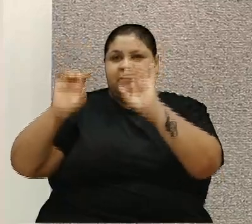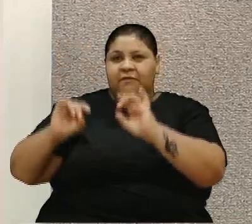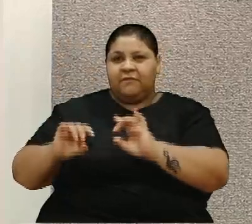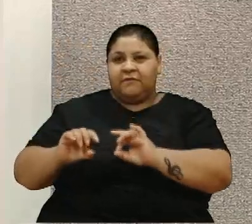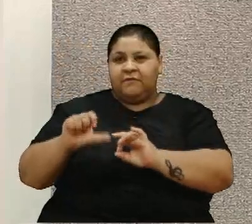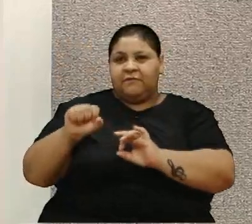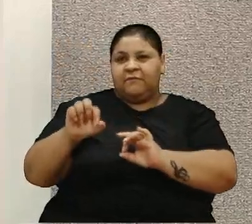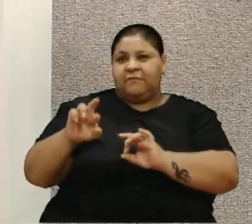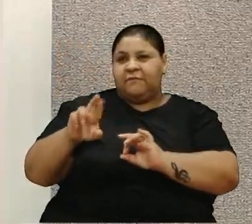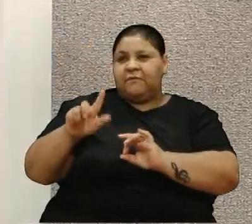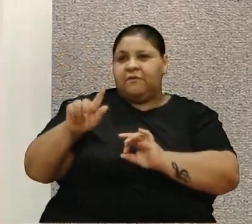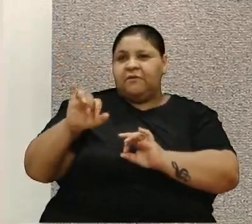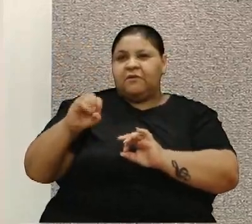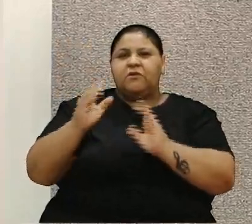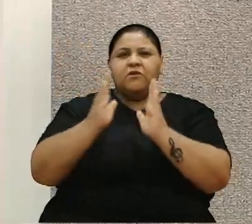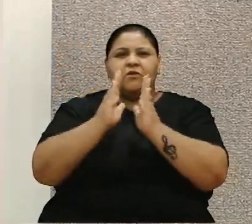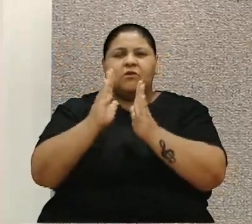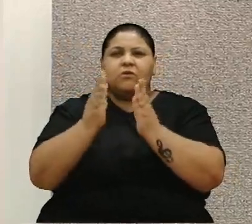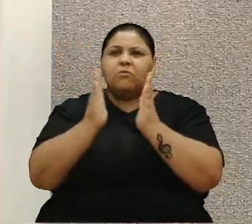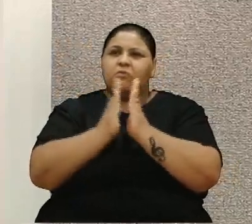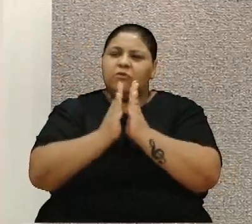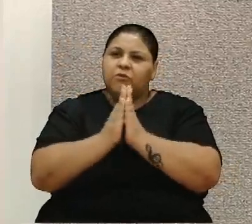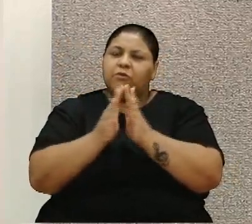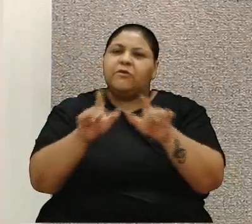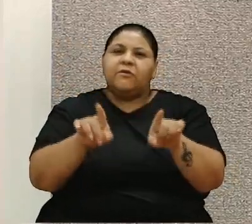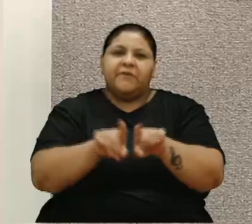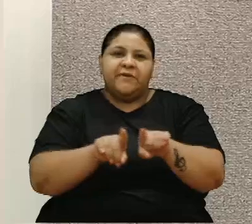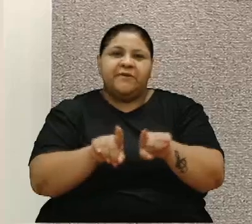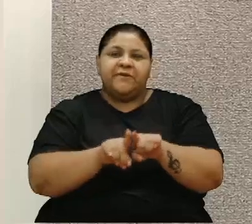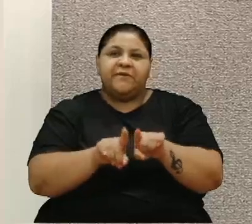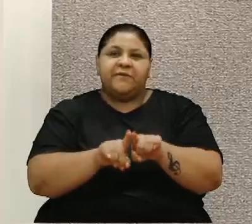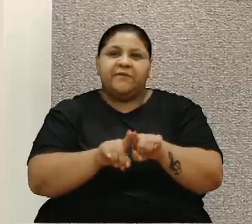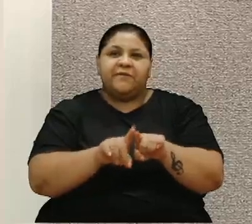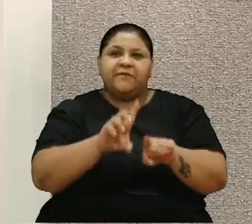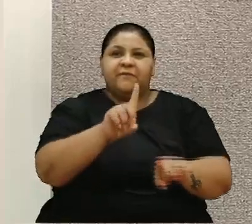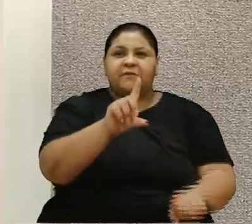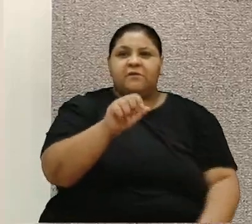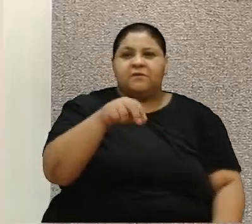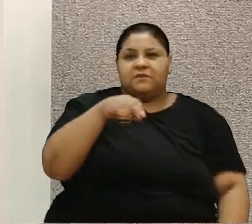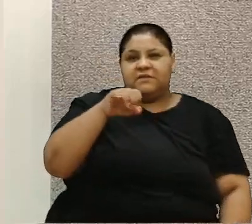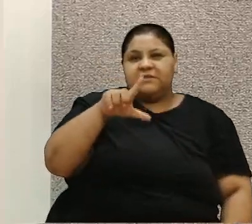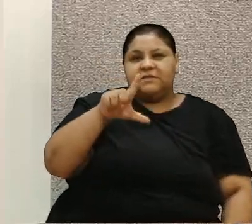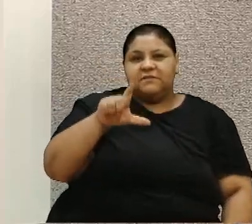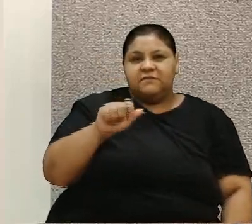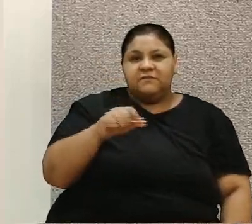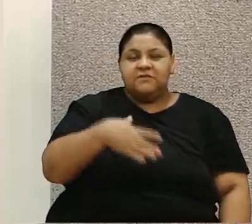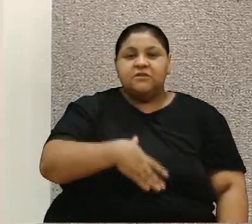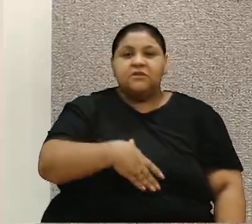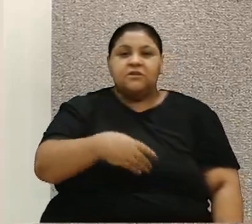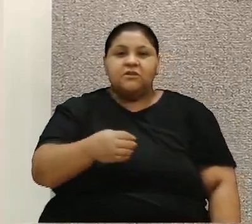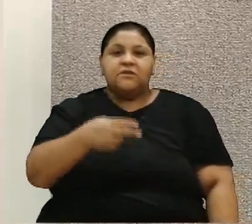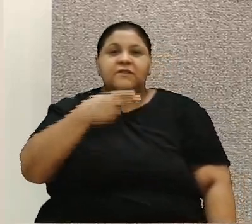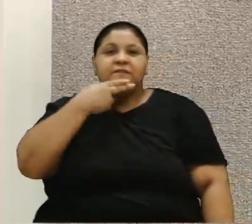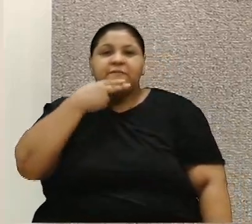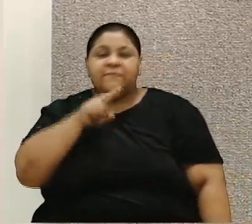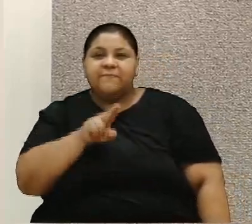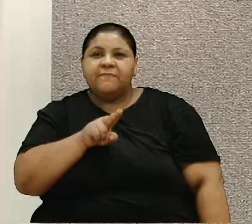Semin, que está ali, por gentileza, seu Sérgio, e também a senhora Daniela Semin, que são filho e